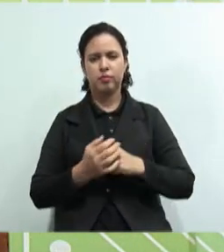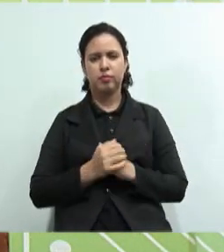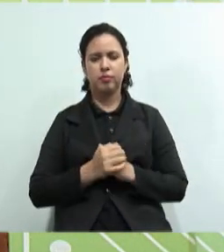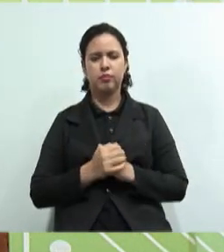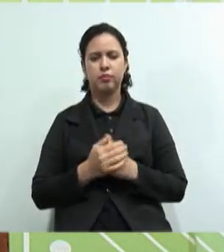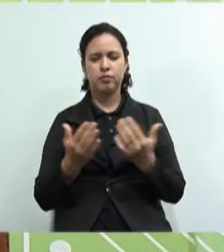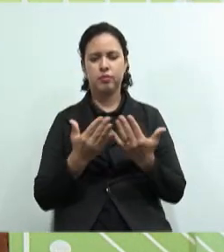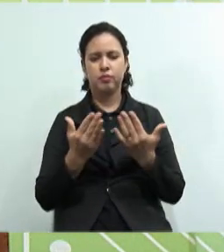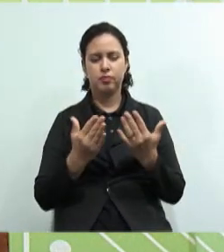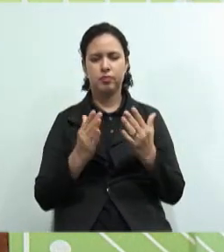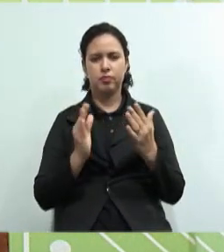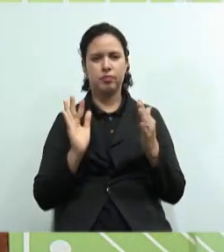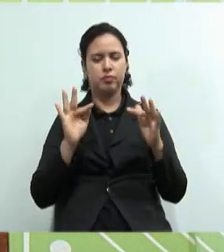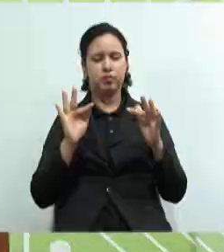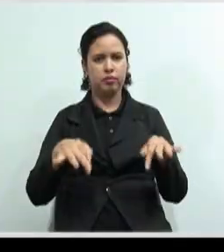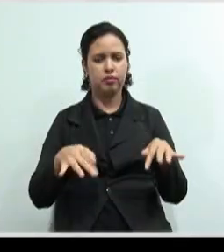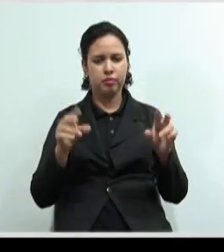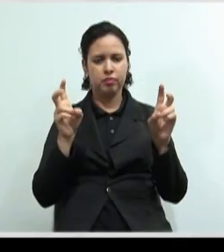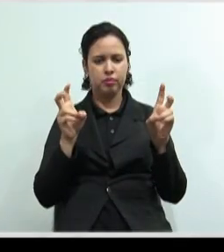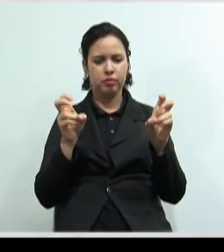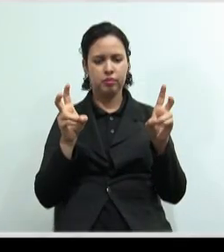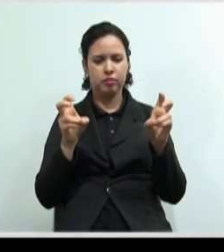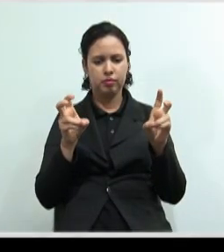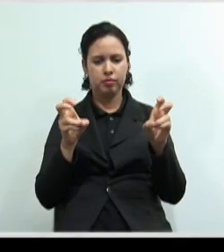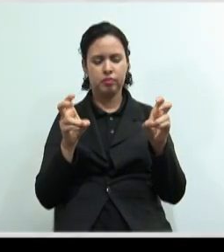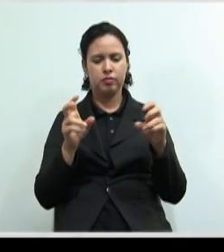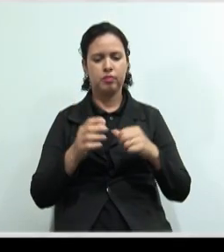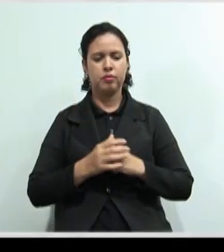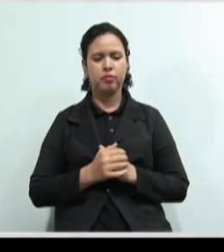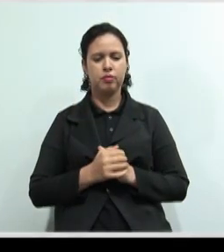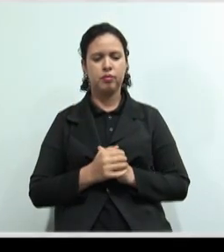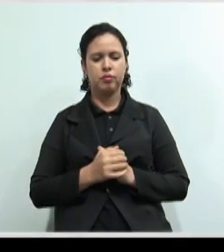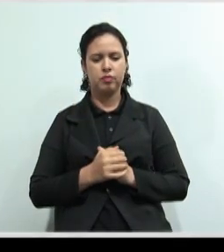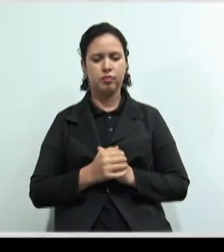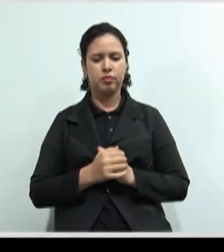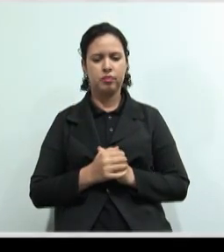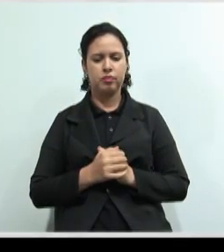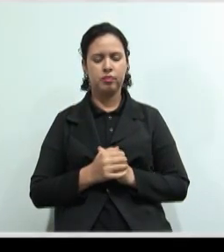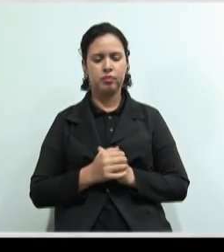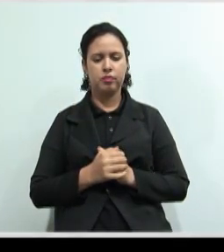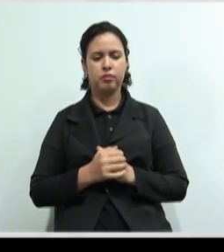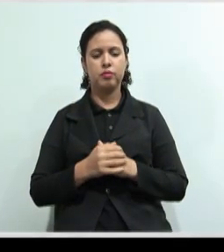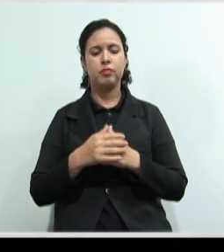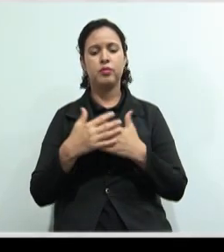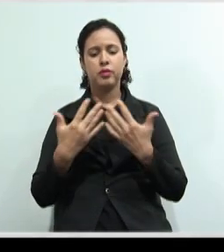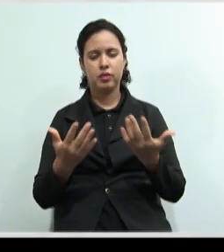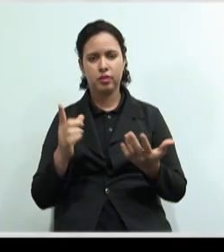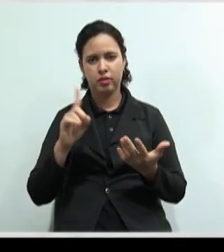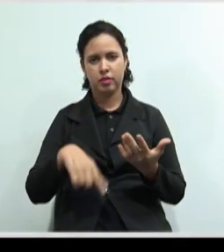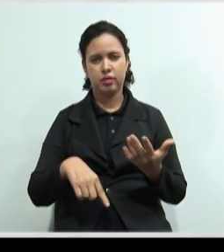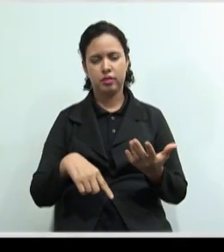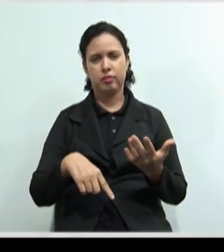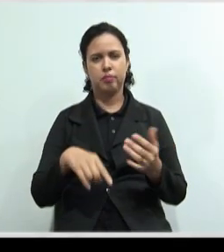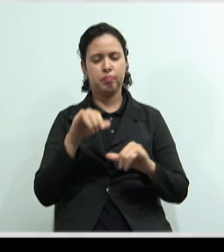último tópico, nós vamos falar de promover campanhas de conscientização.